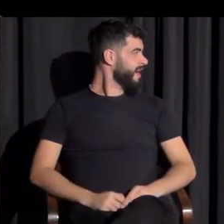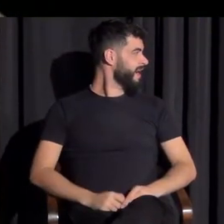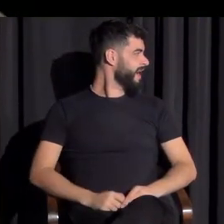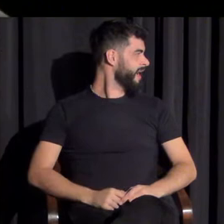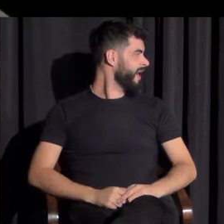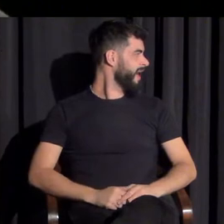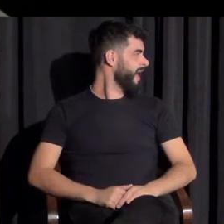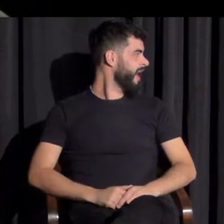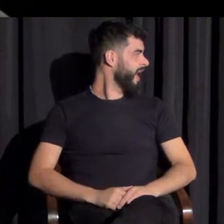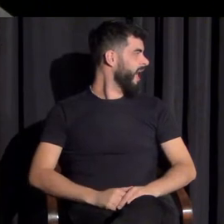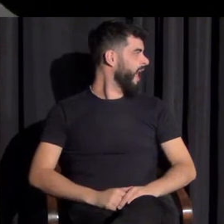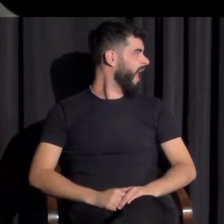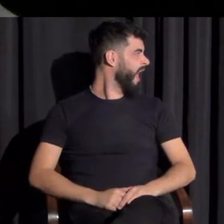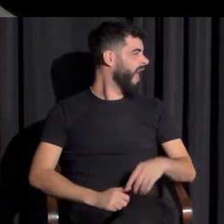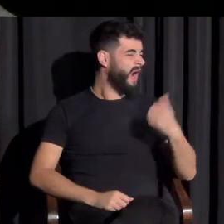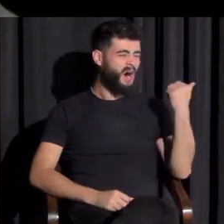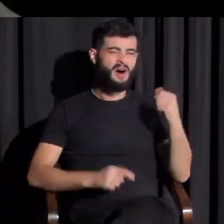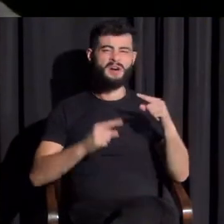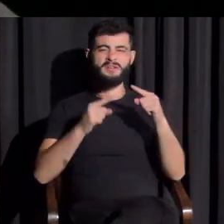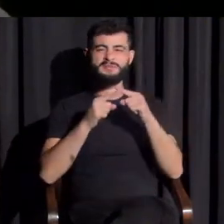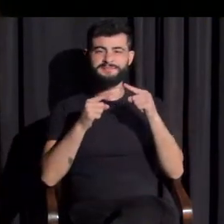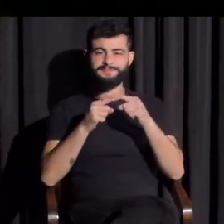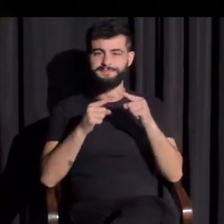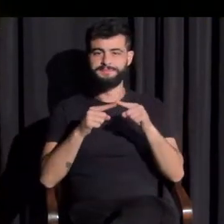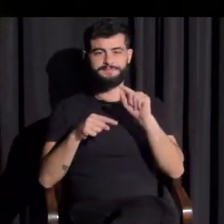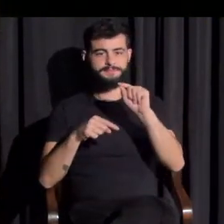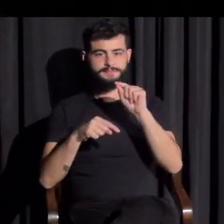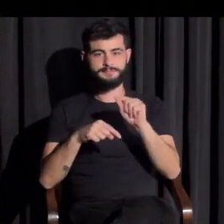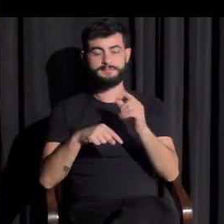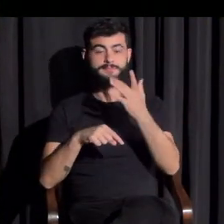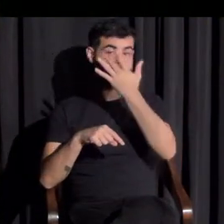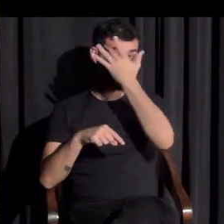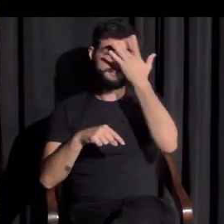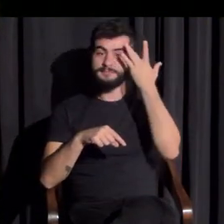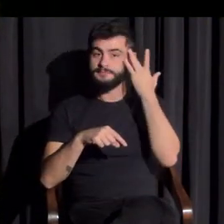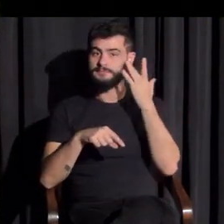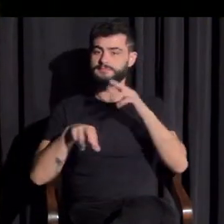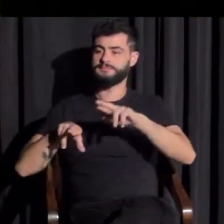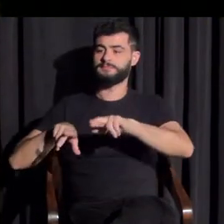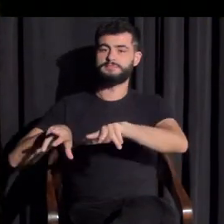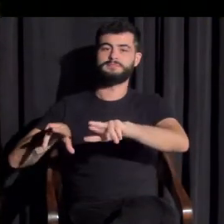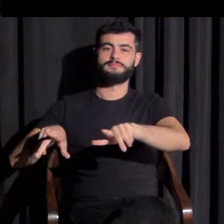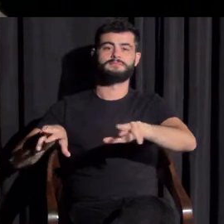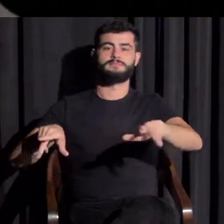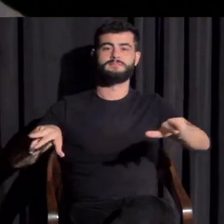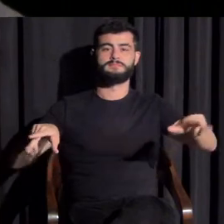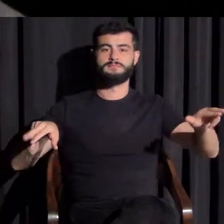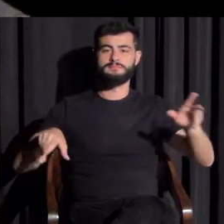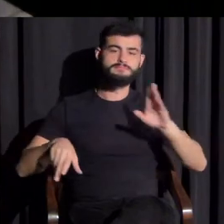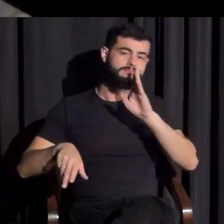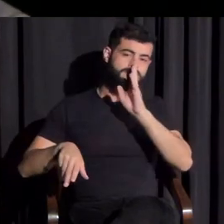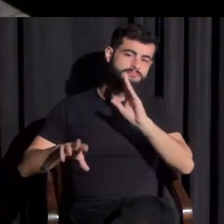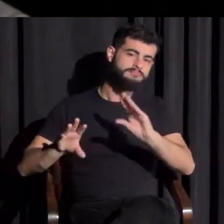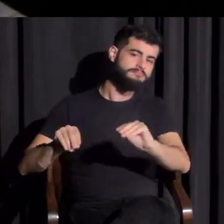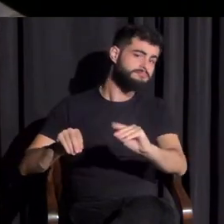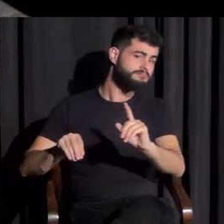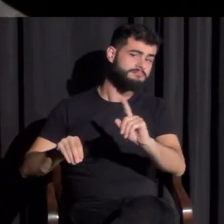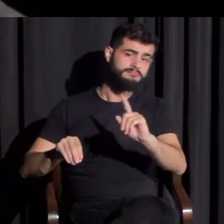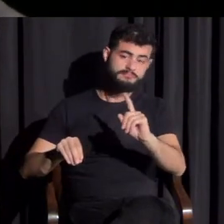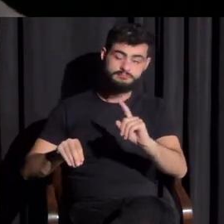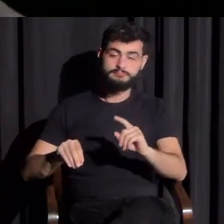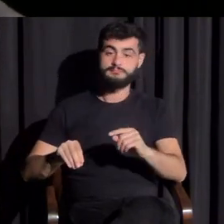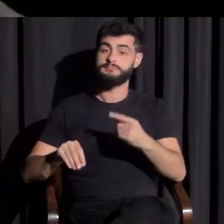voltam-se para a preocupação com o silenciamento das diferenças, né, que surgem como práticas que vão